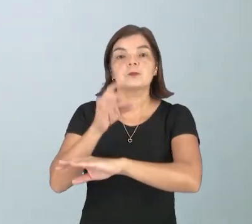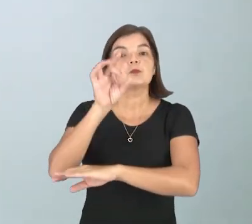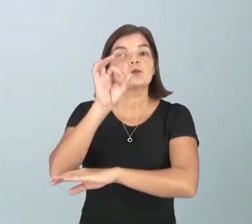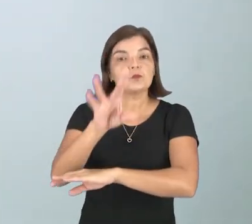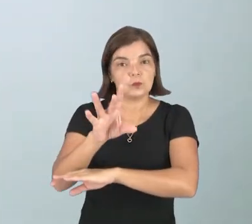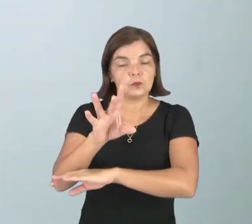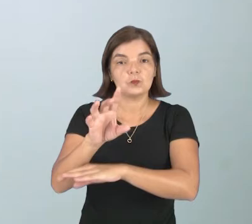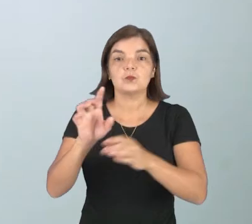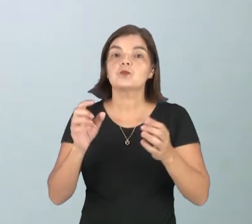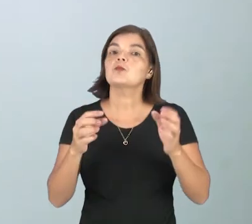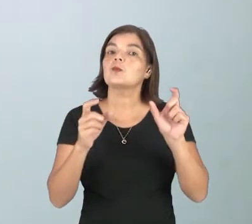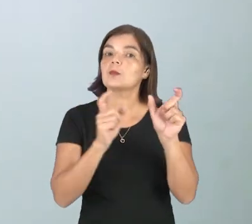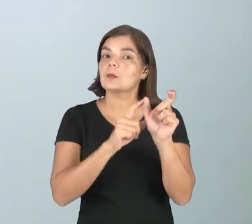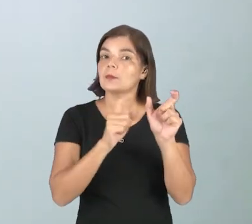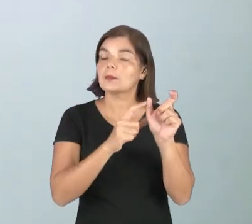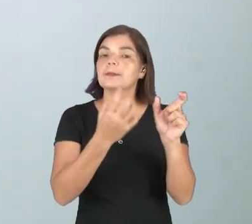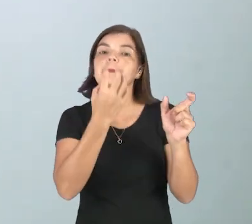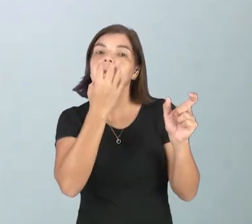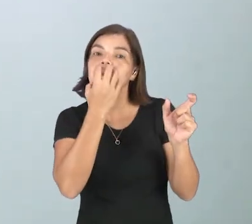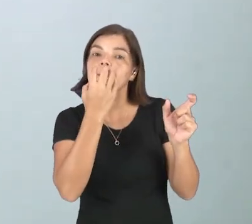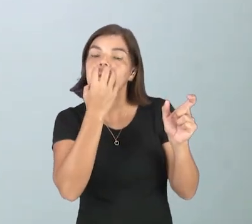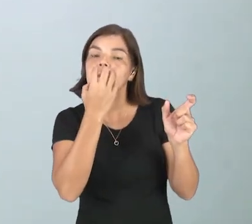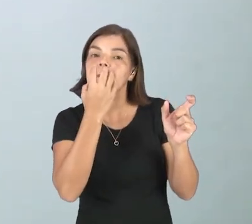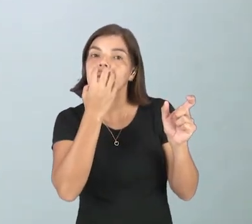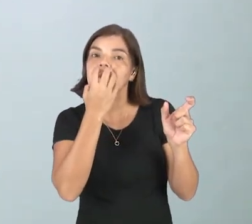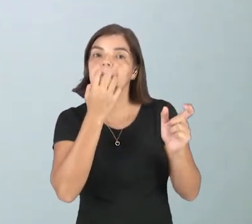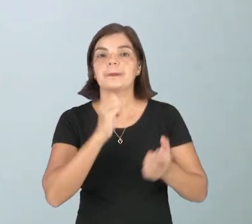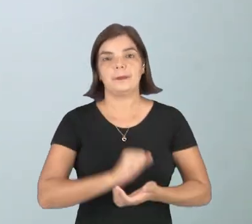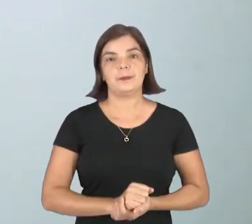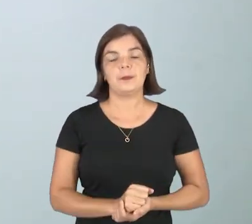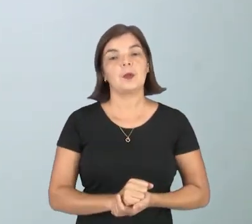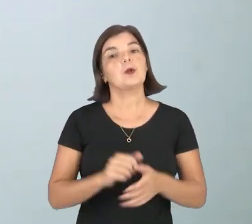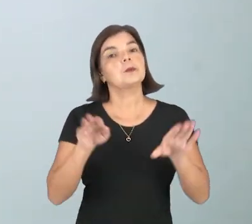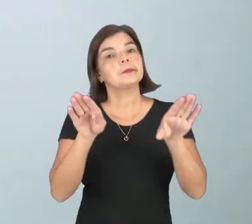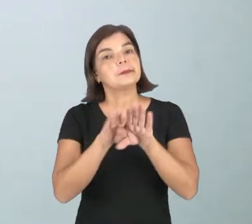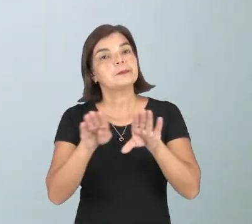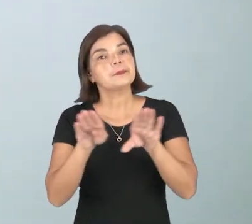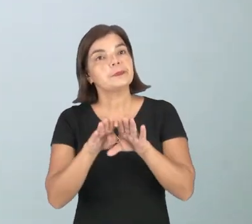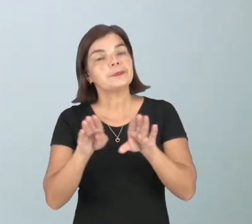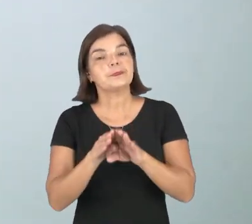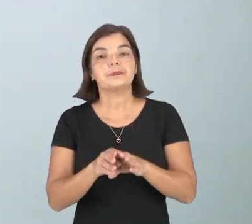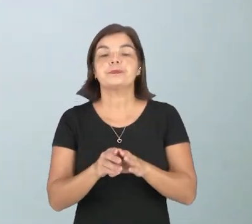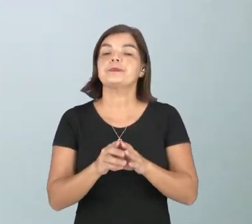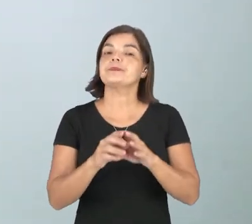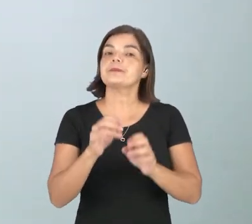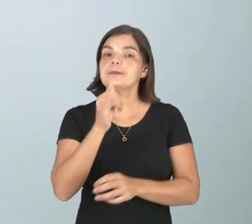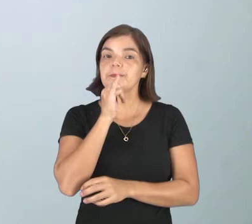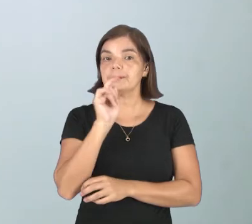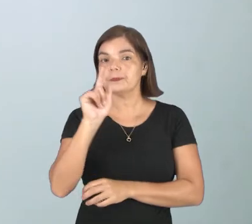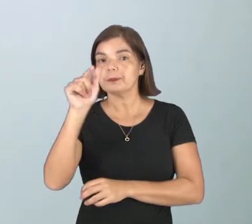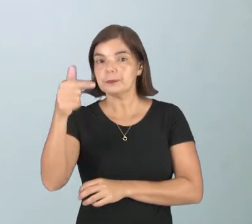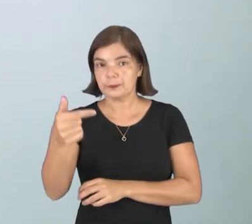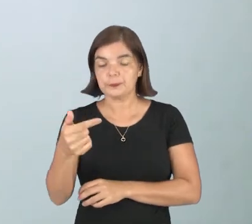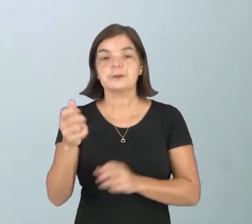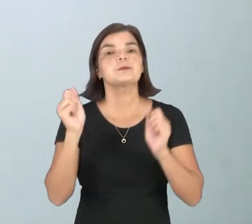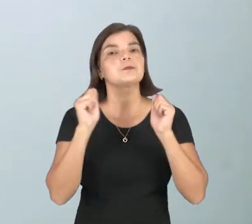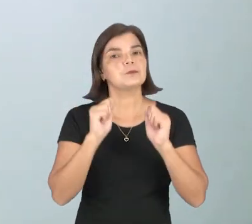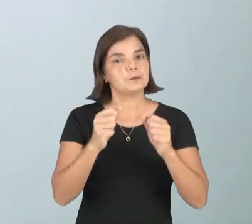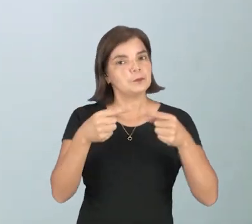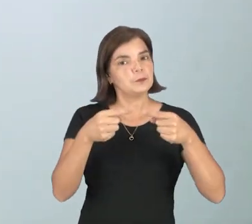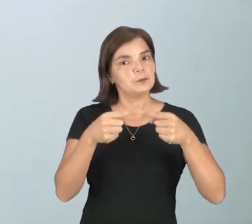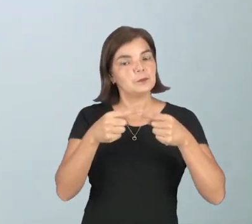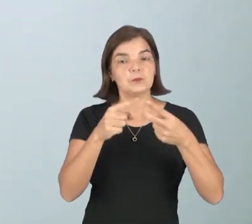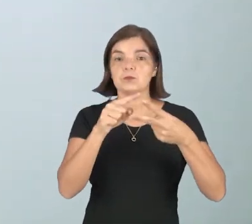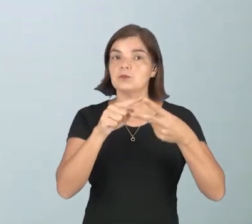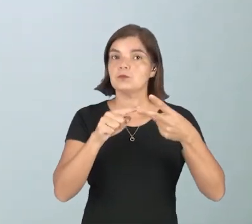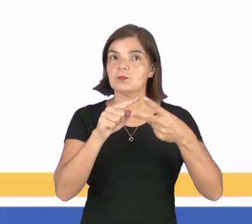somente com o último termo, cachorro, cachorro branco. Ou também, como está aparecendo aí para vocês podem concordar com